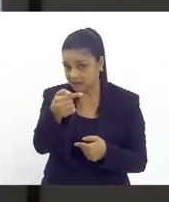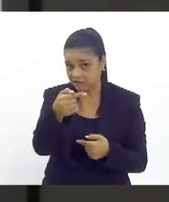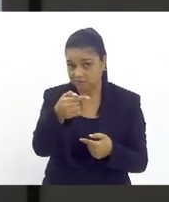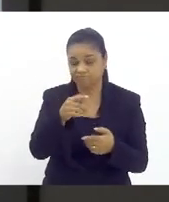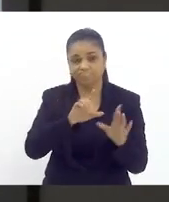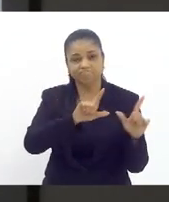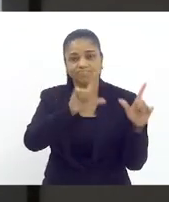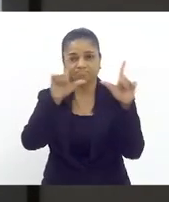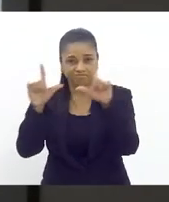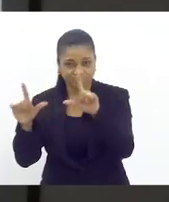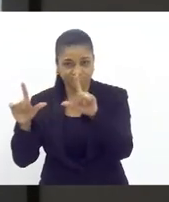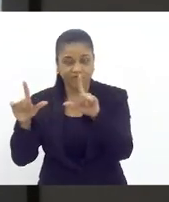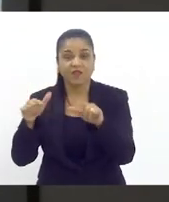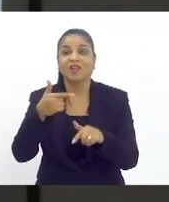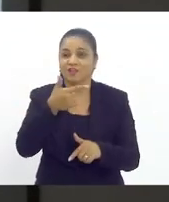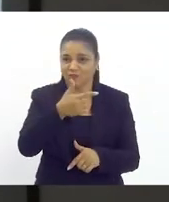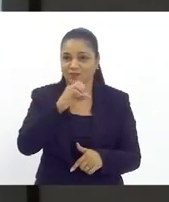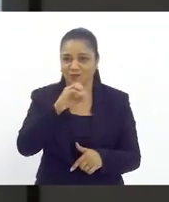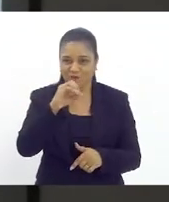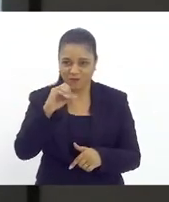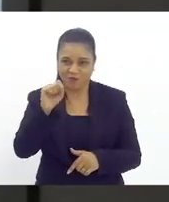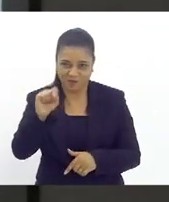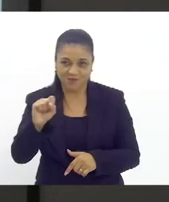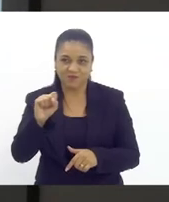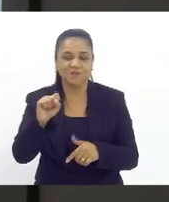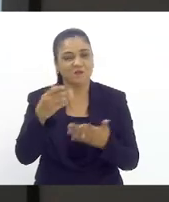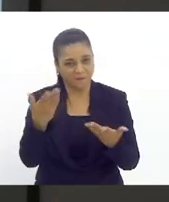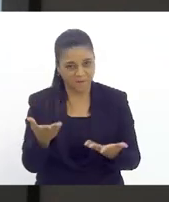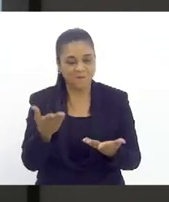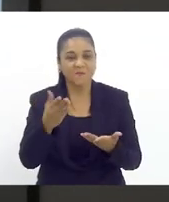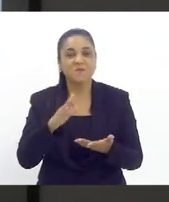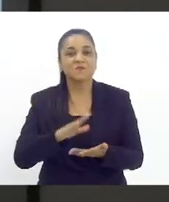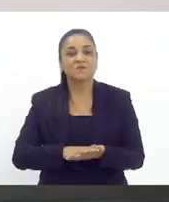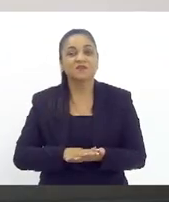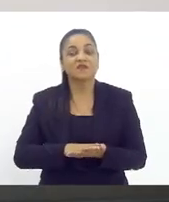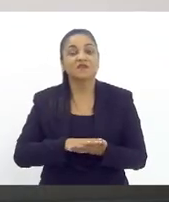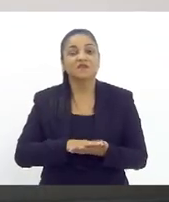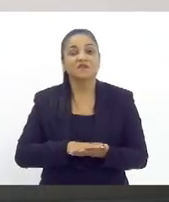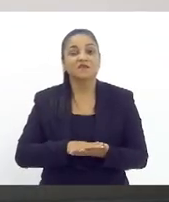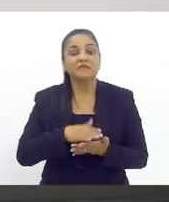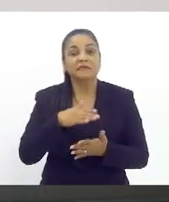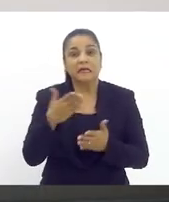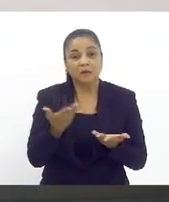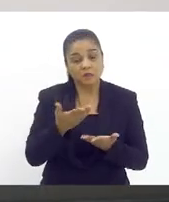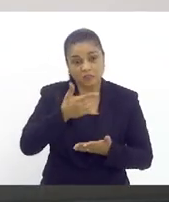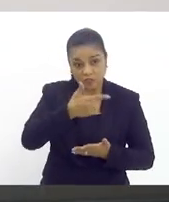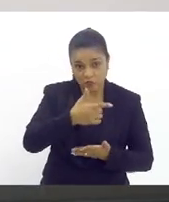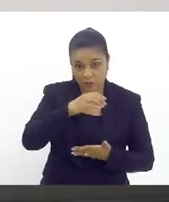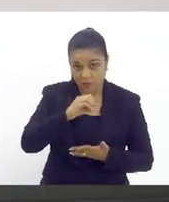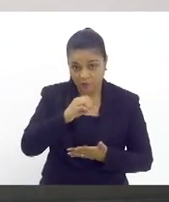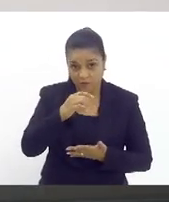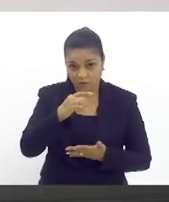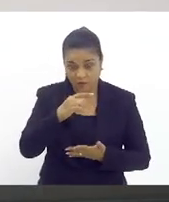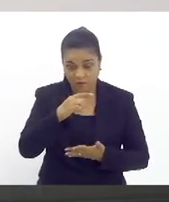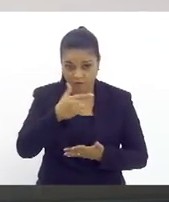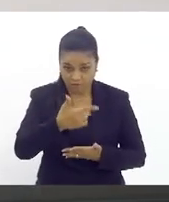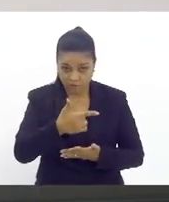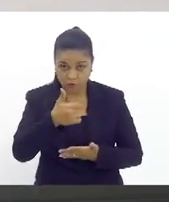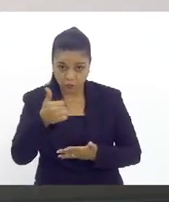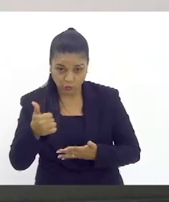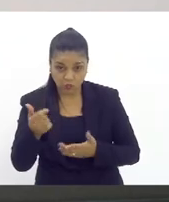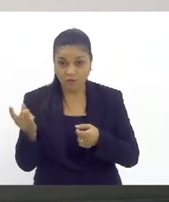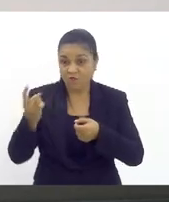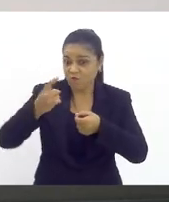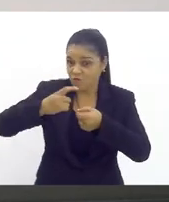aí tá 2008 então e desde 2021 a gente teve uma retomada dessa